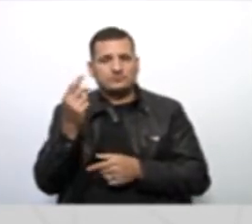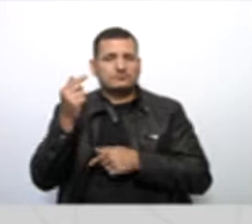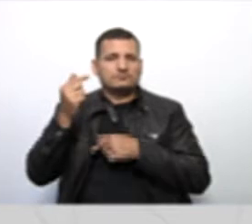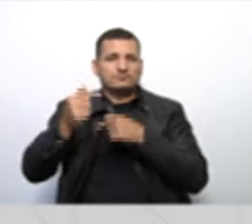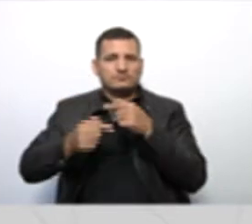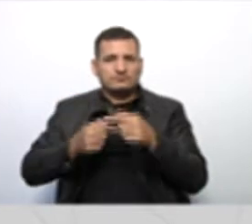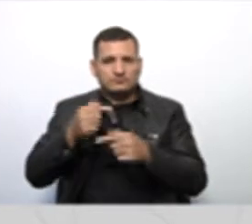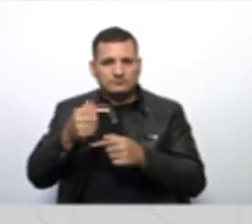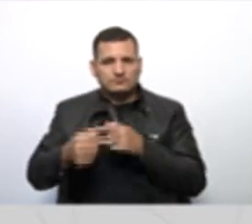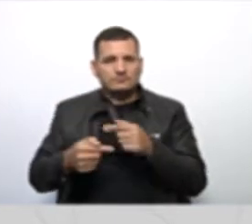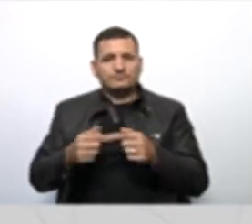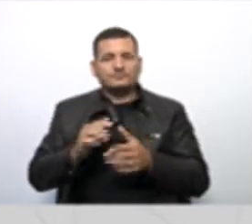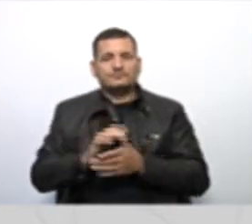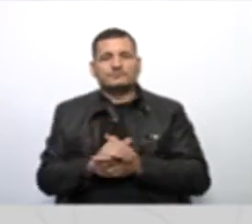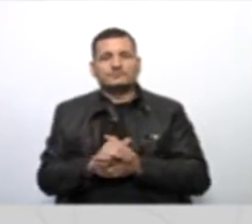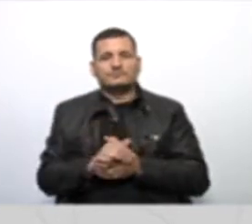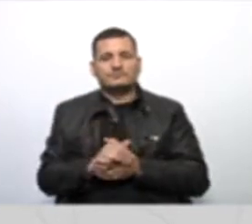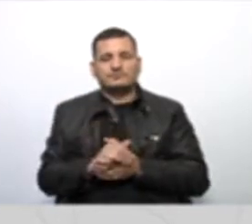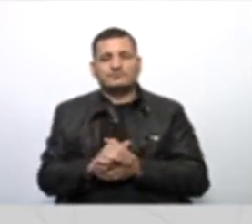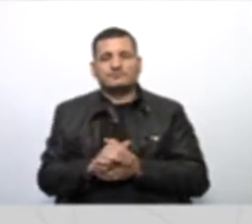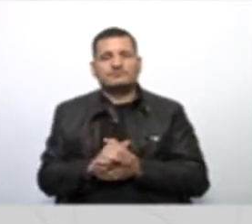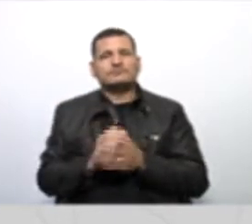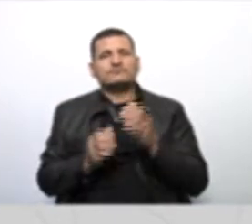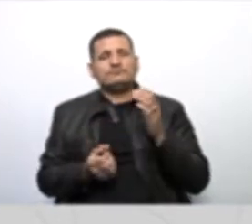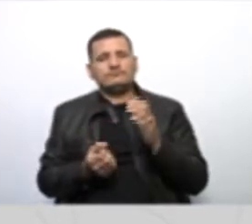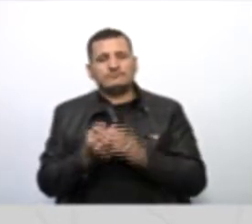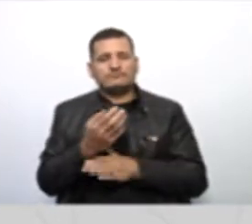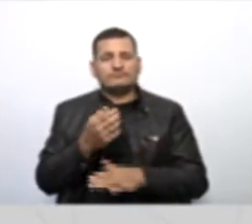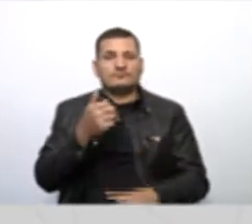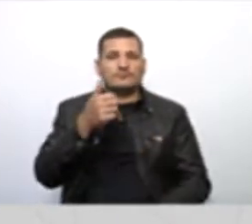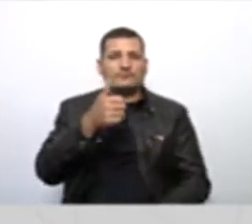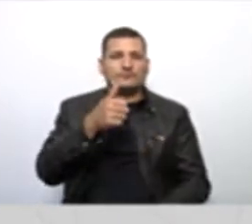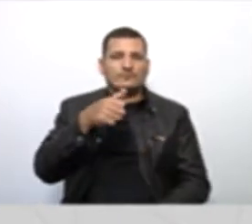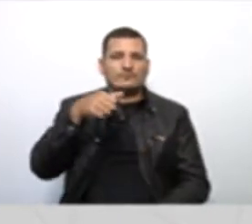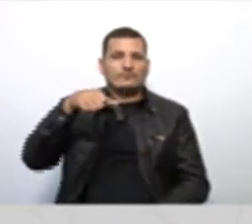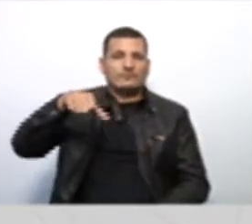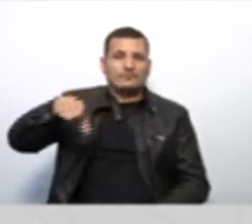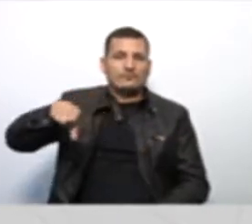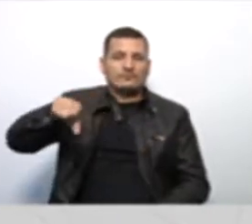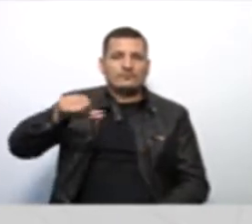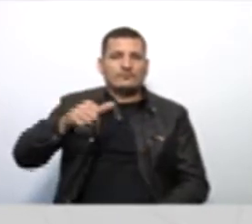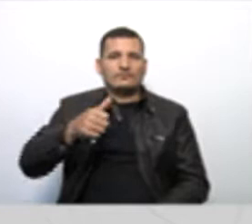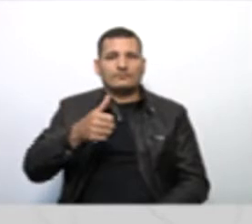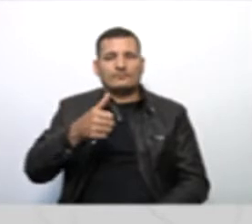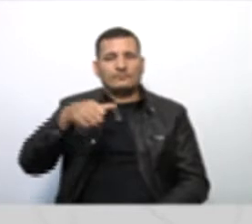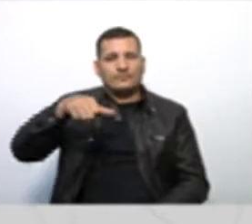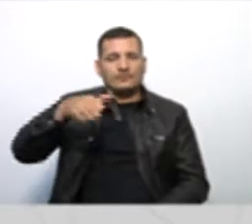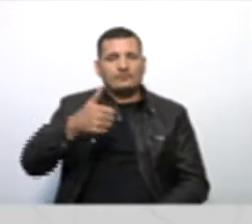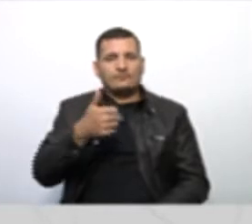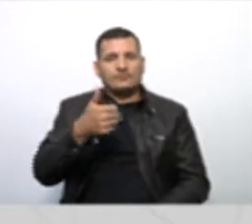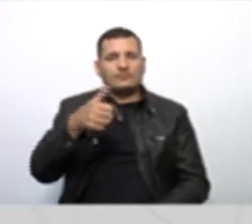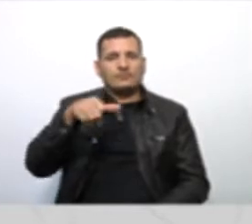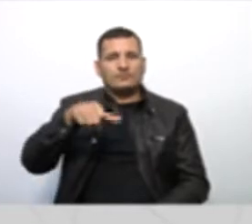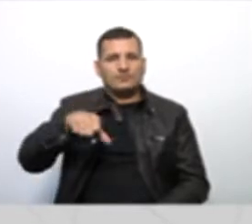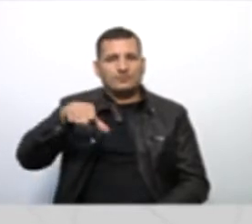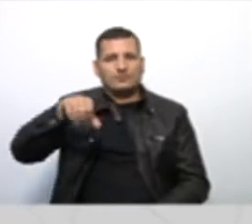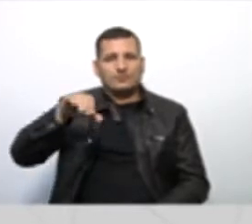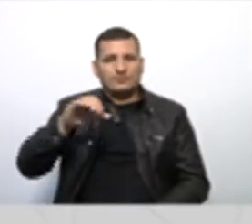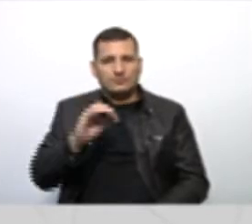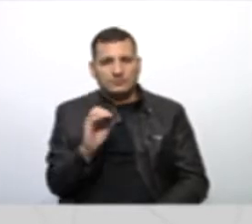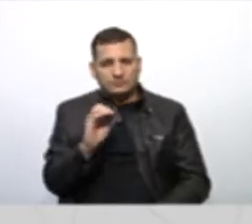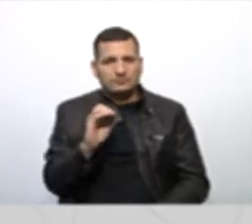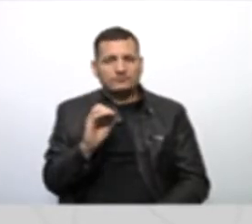geração. A segunda geração surgiu em 1990. Os aparelhos permitiam que as pessoas